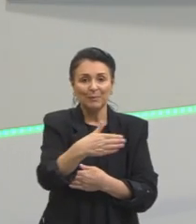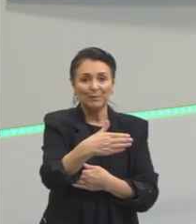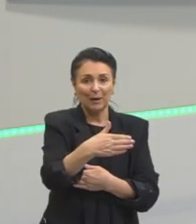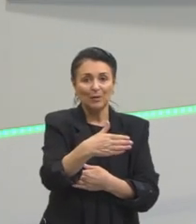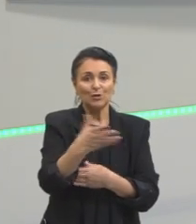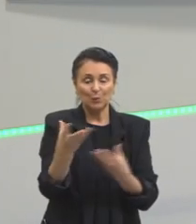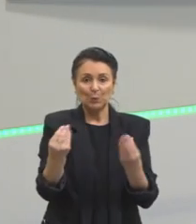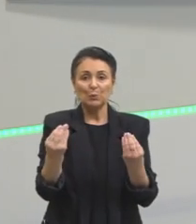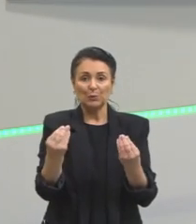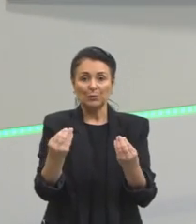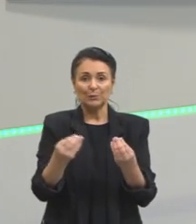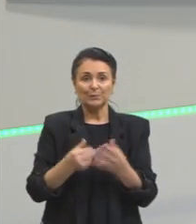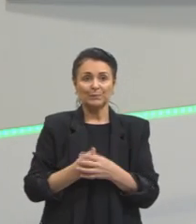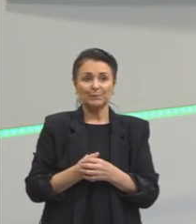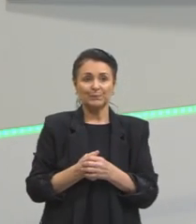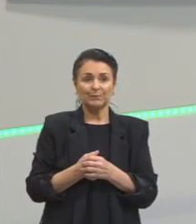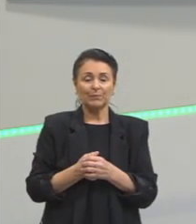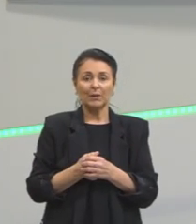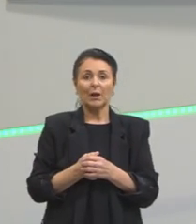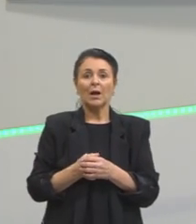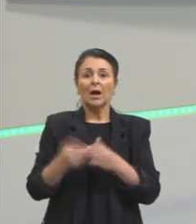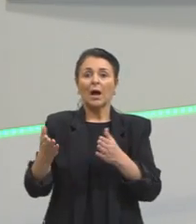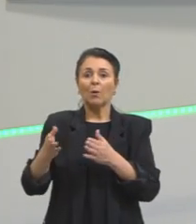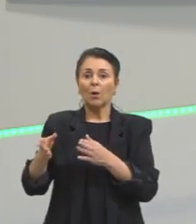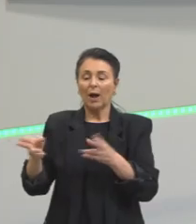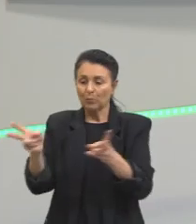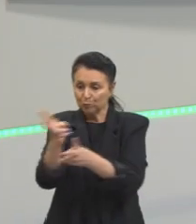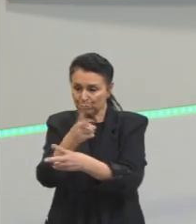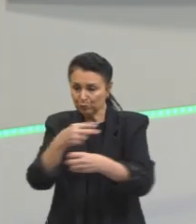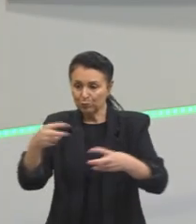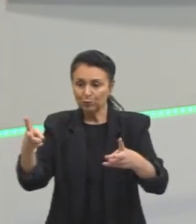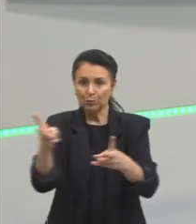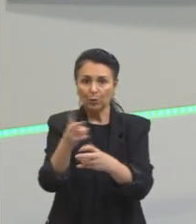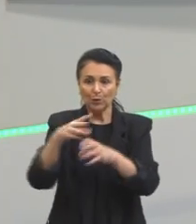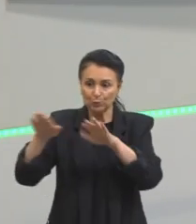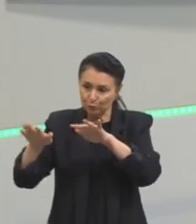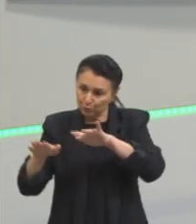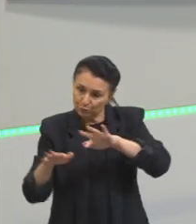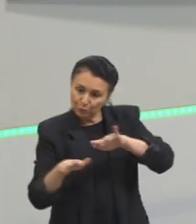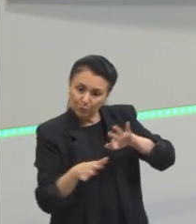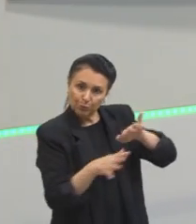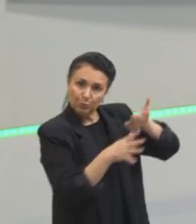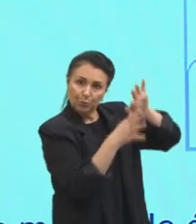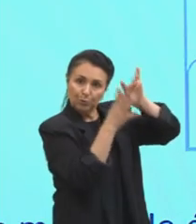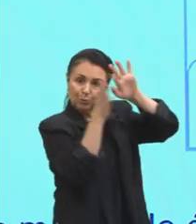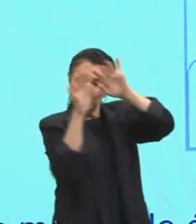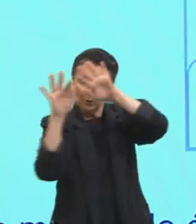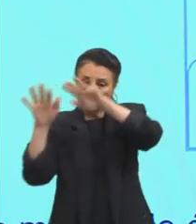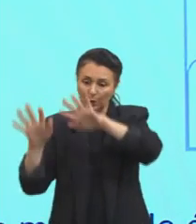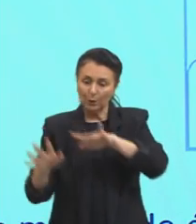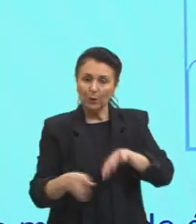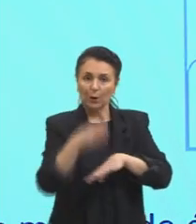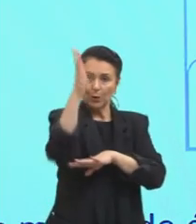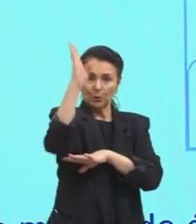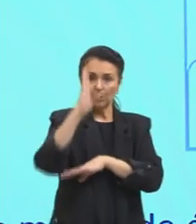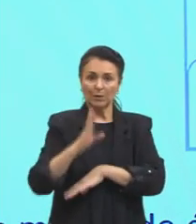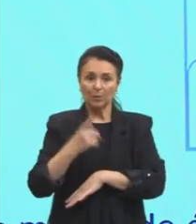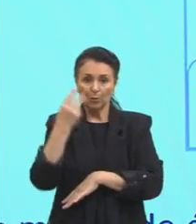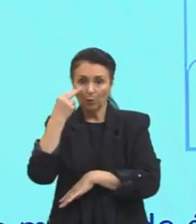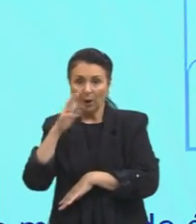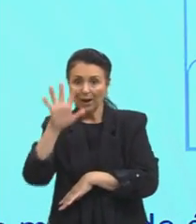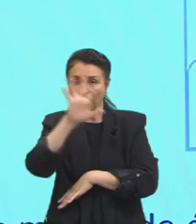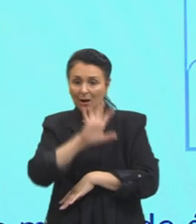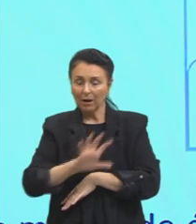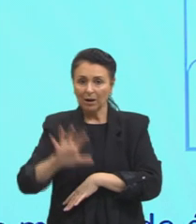pra gente ver corrente do Brasil corrente quente brasileira ó todo vem justamente nessa região aqui